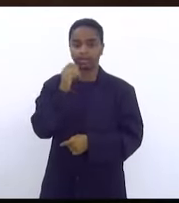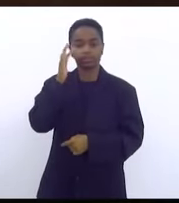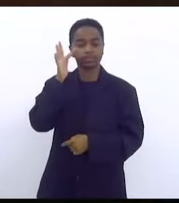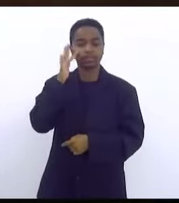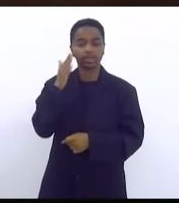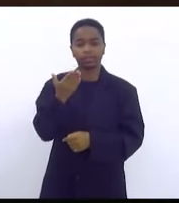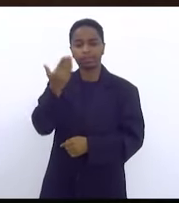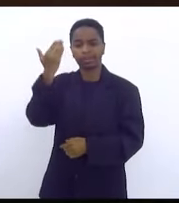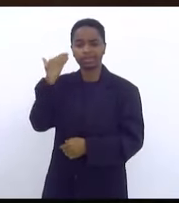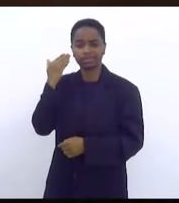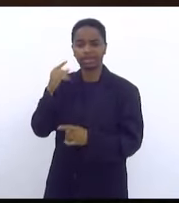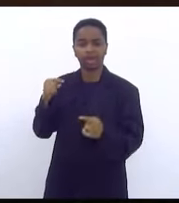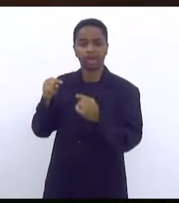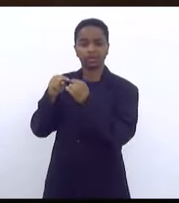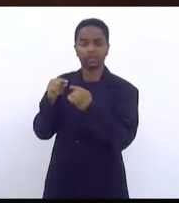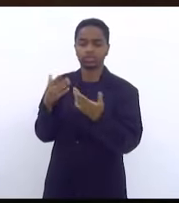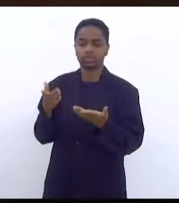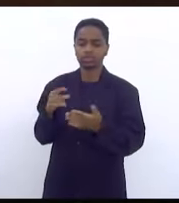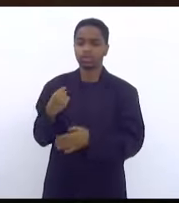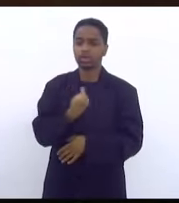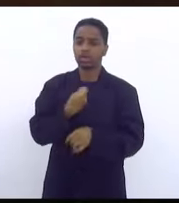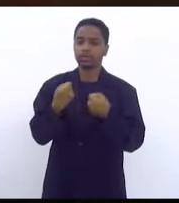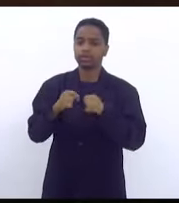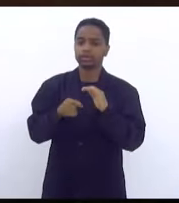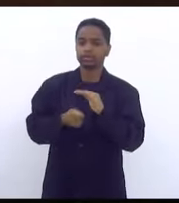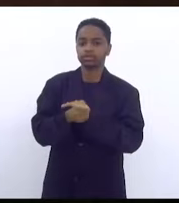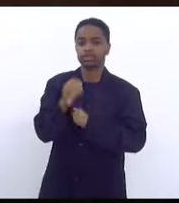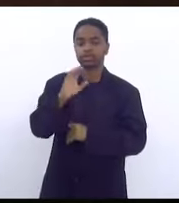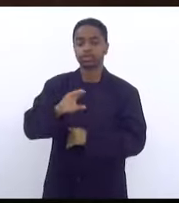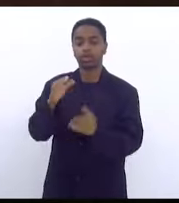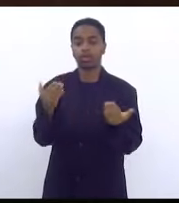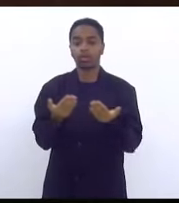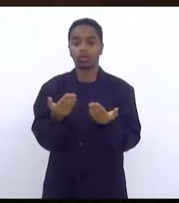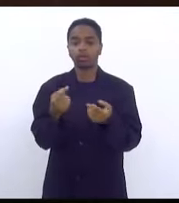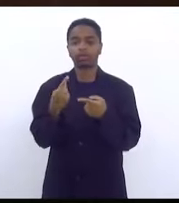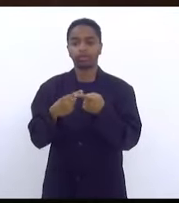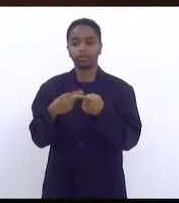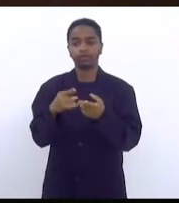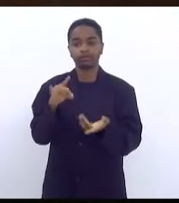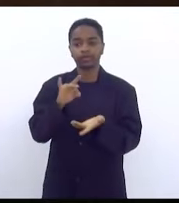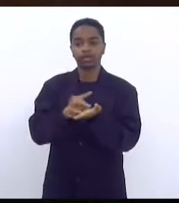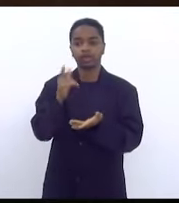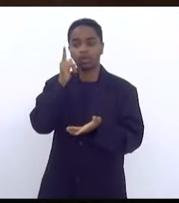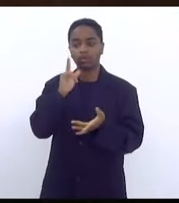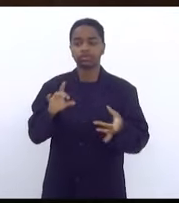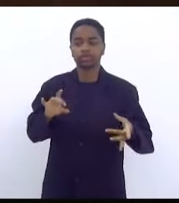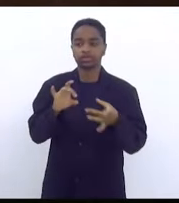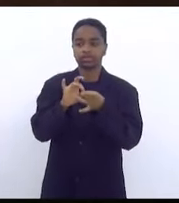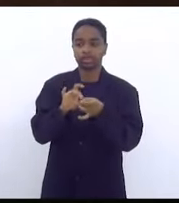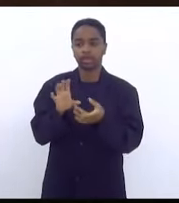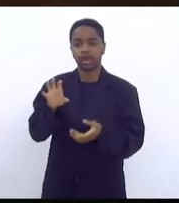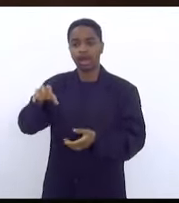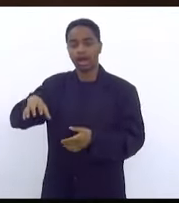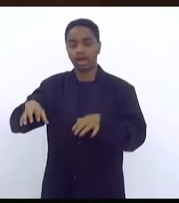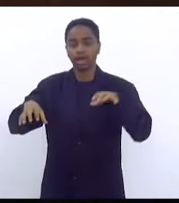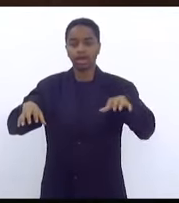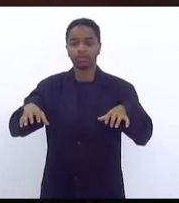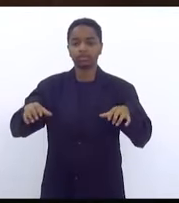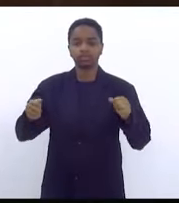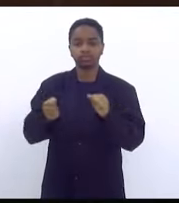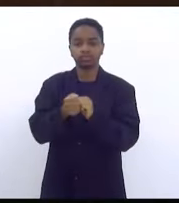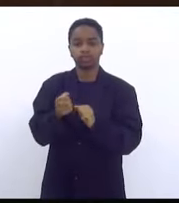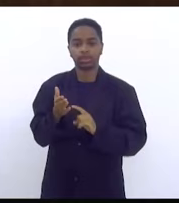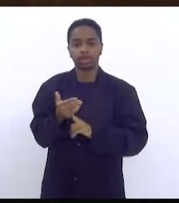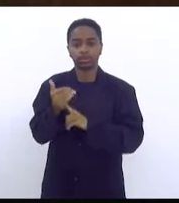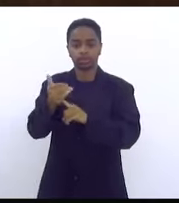do passado? É preciso investir na ciência hoje para, inclusive, associar esse setor ao setor tecnológico